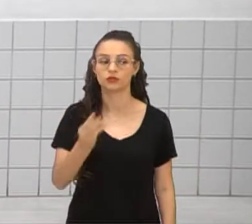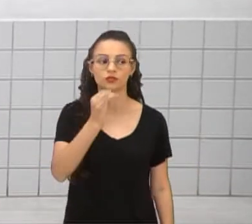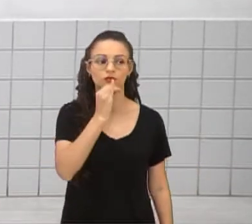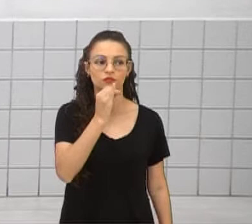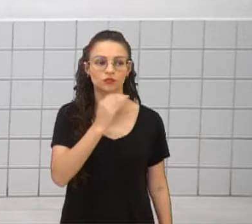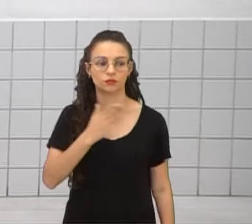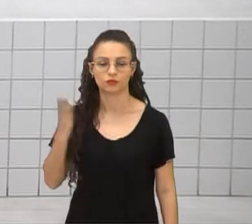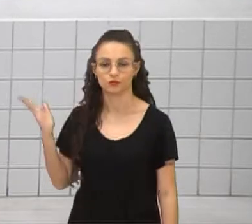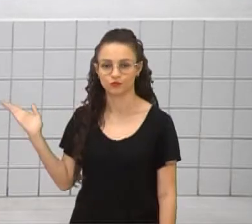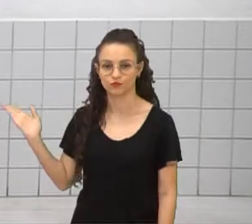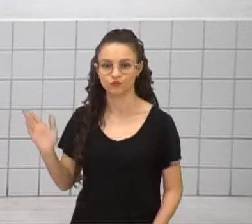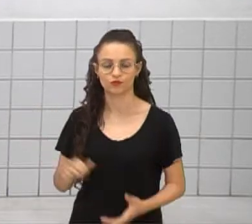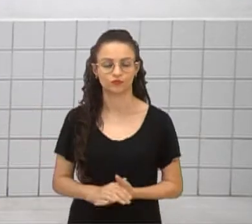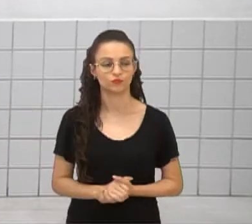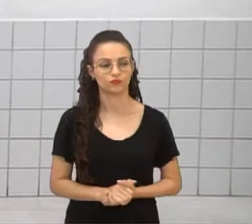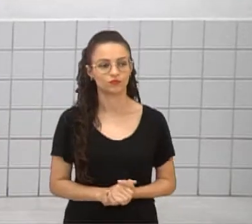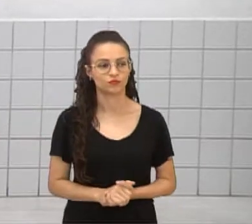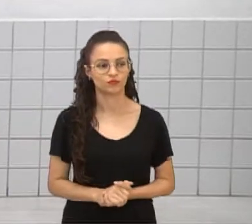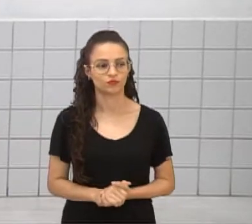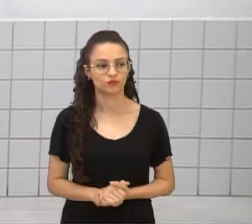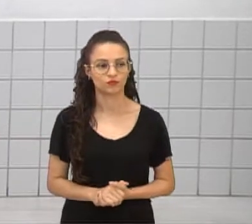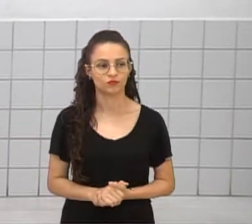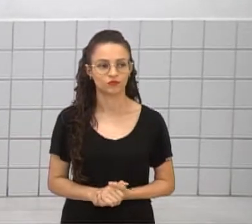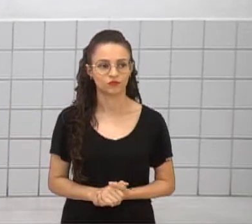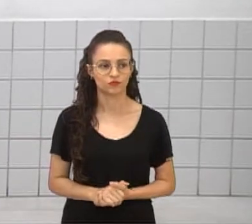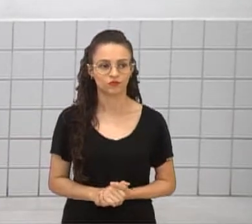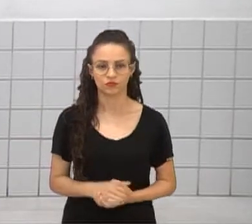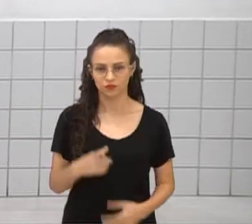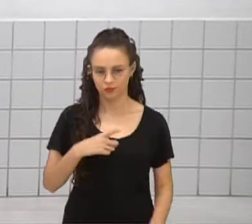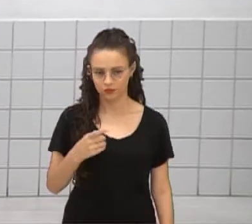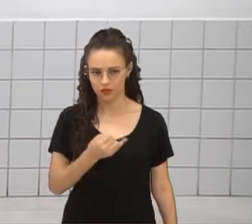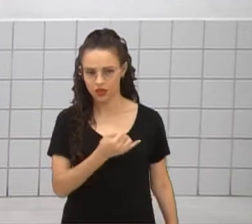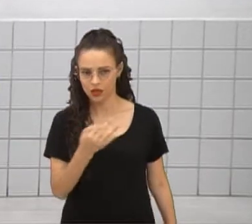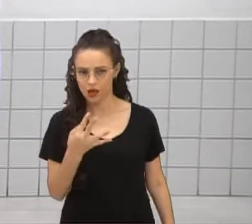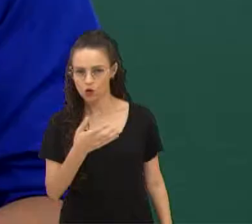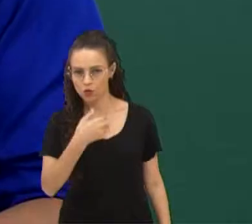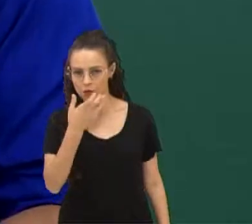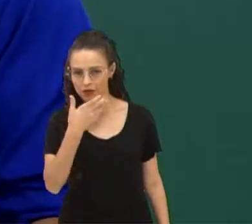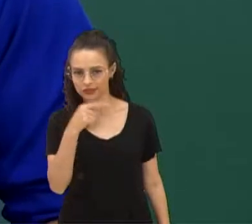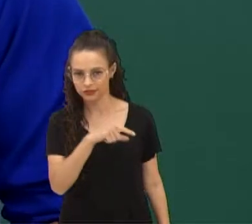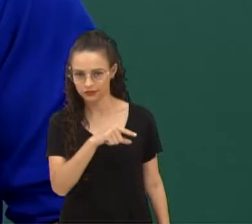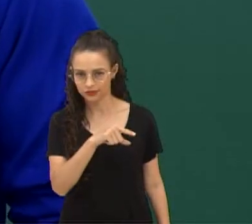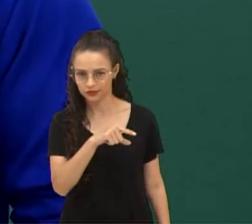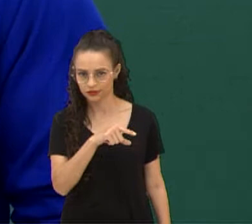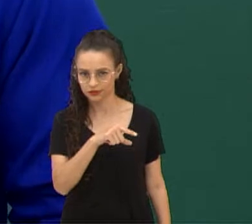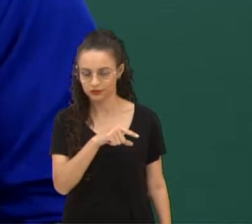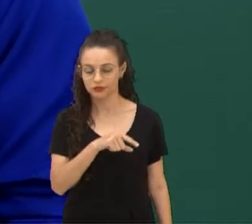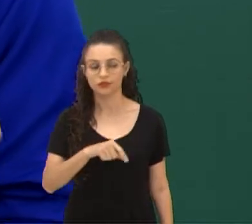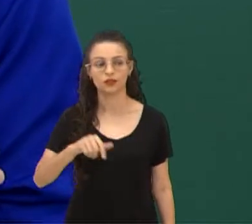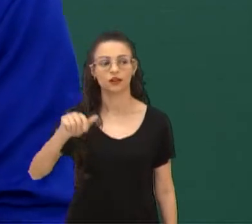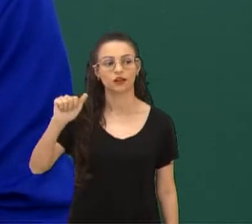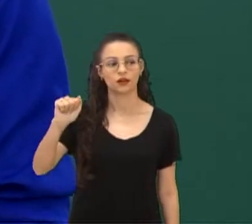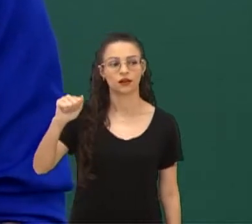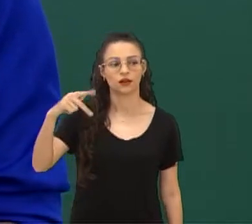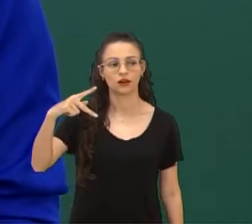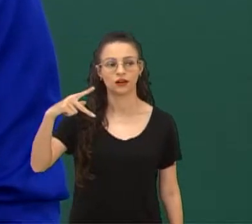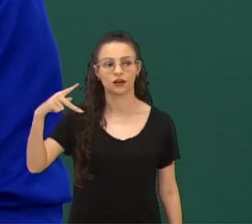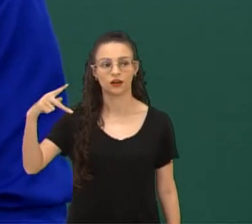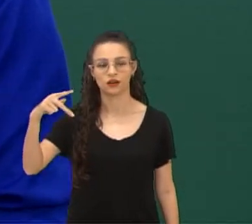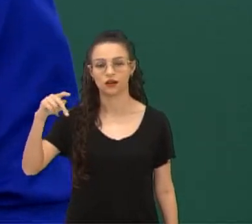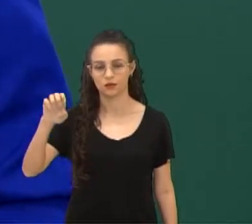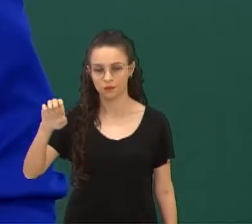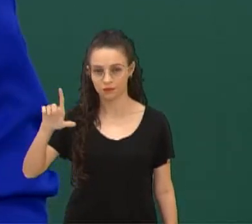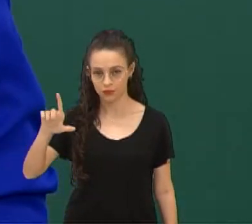exemplo Order n épouser tem alguma maçã vi a palavra Apple ela é um substantivo